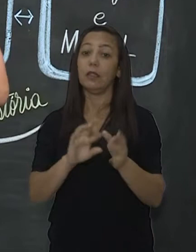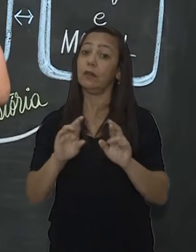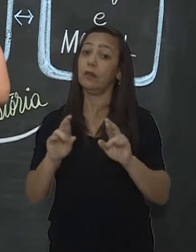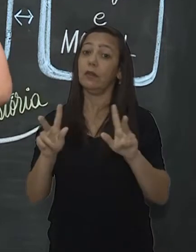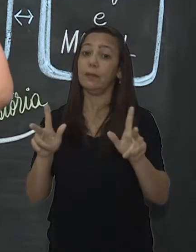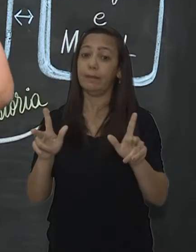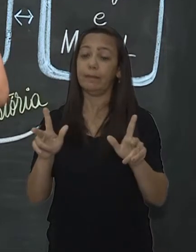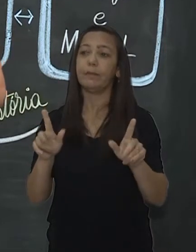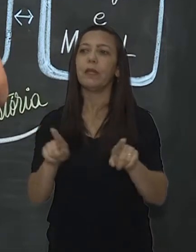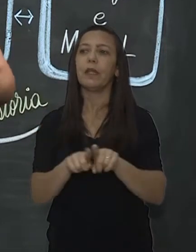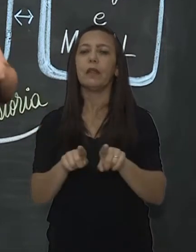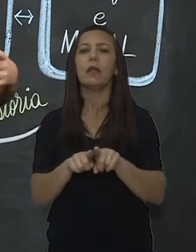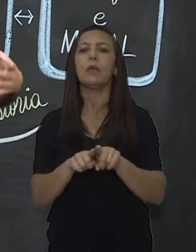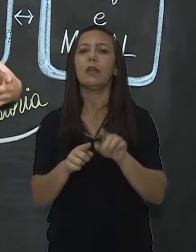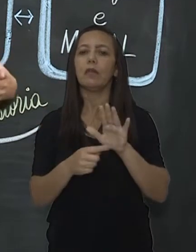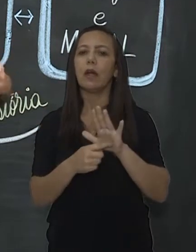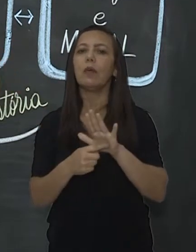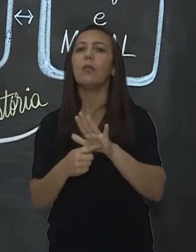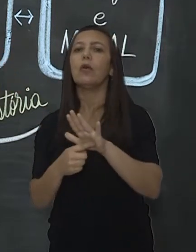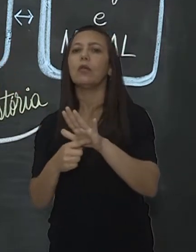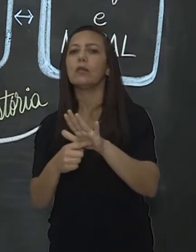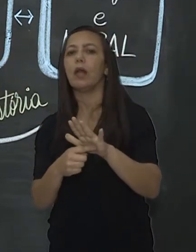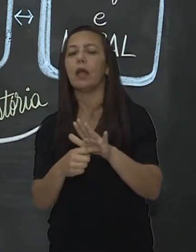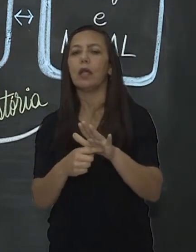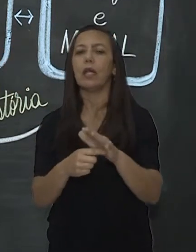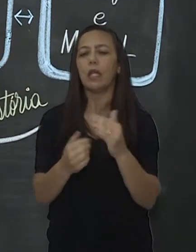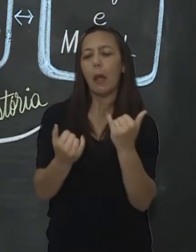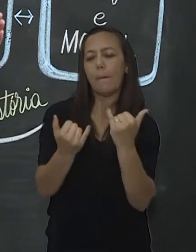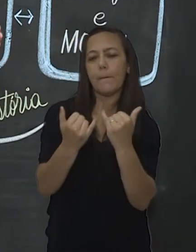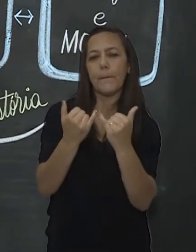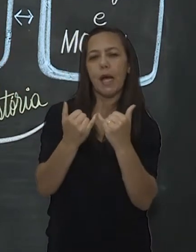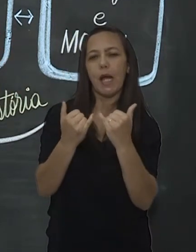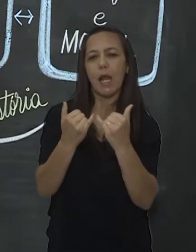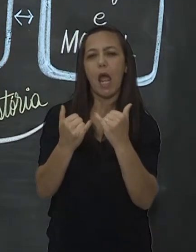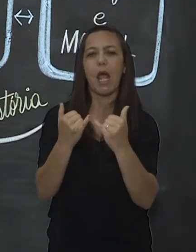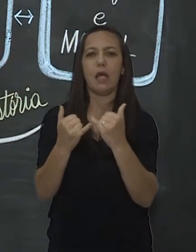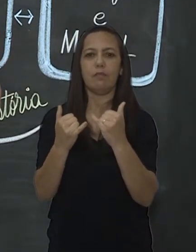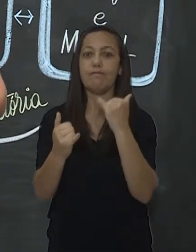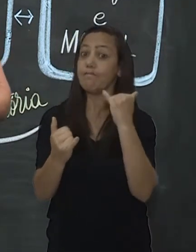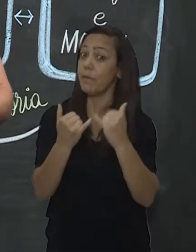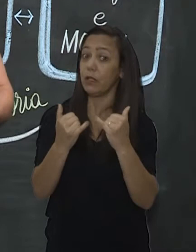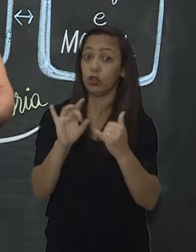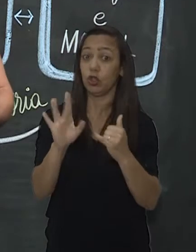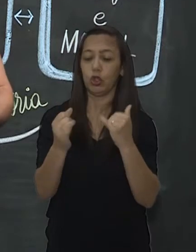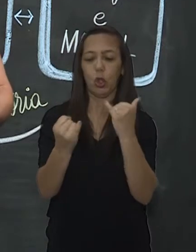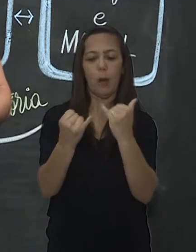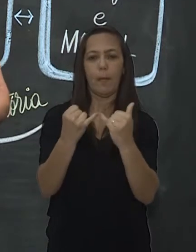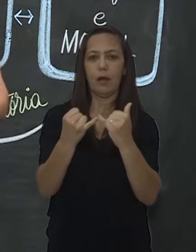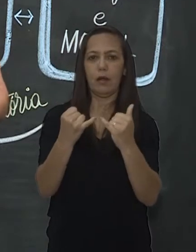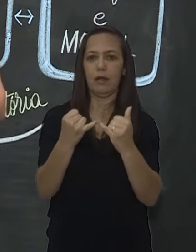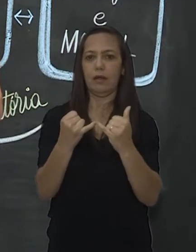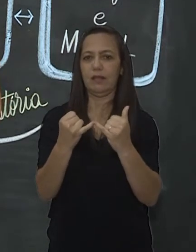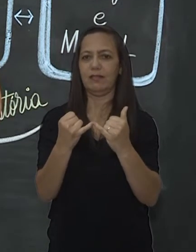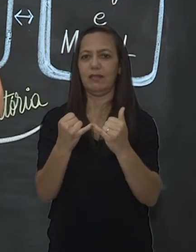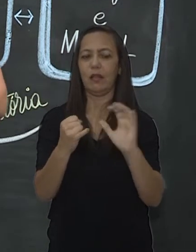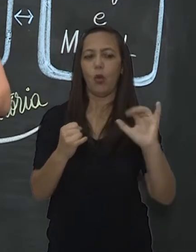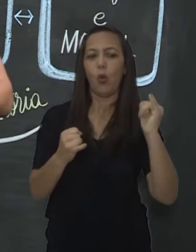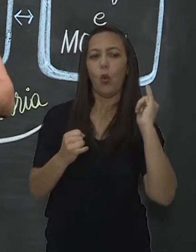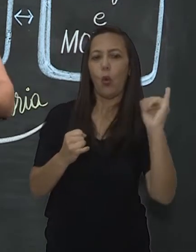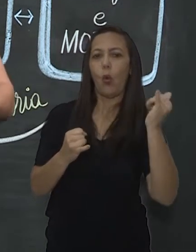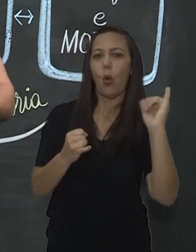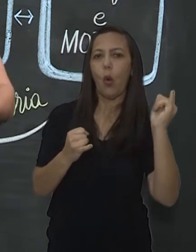vai falar até em níveis de verossimilhança, ou seja, de aproximação com o real. A verossimilhança não é uma reprodução da realidade, é